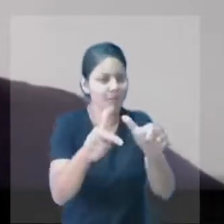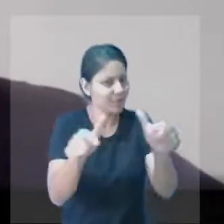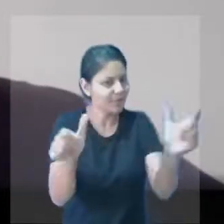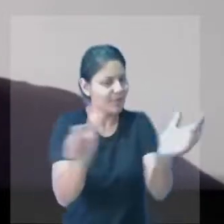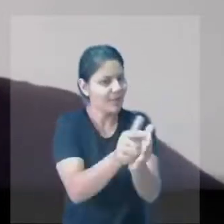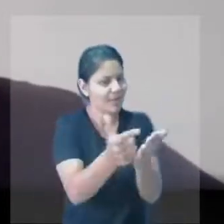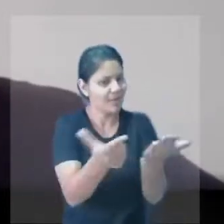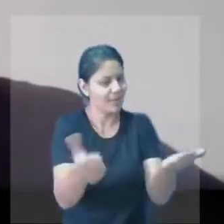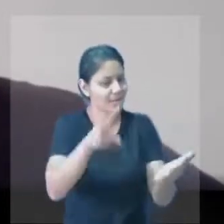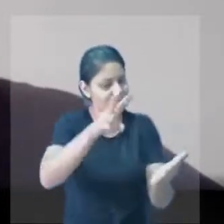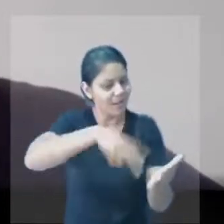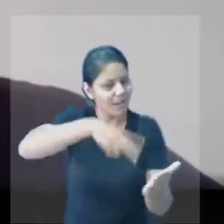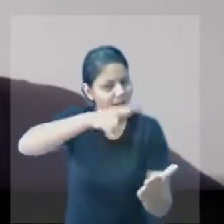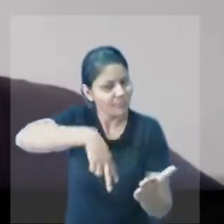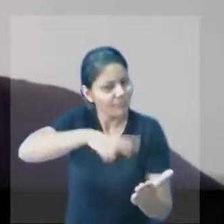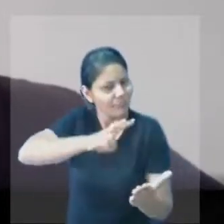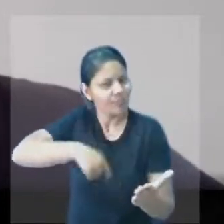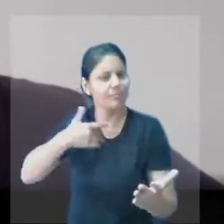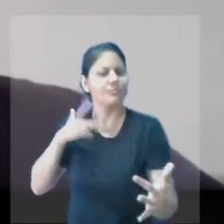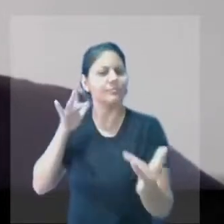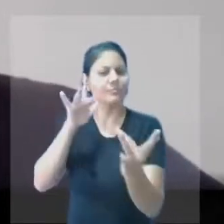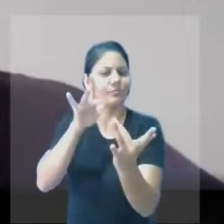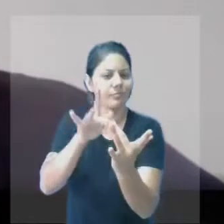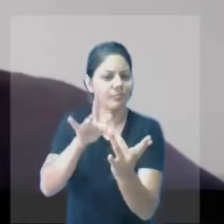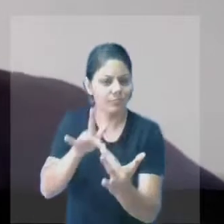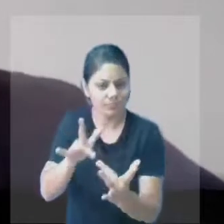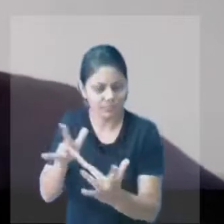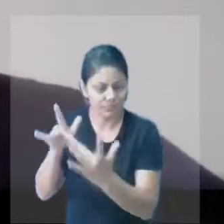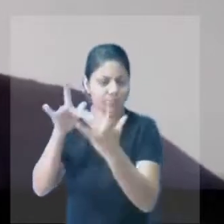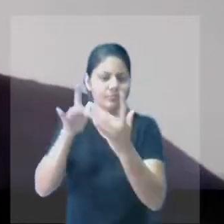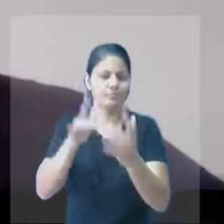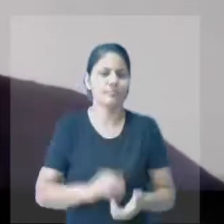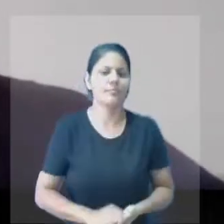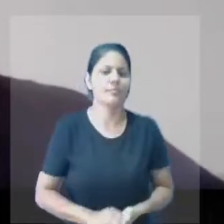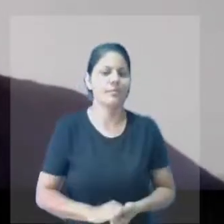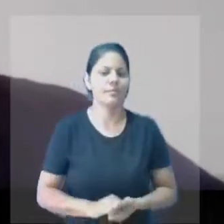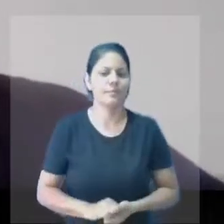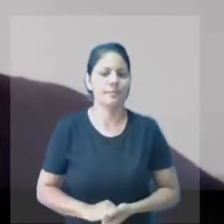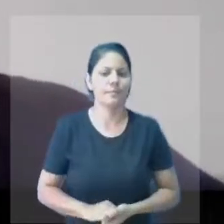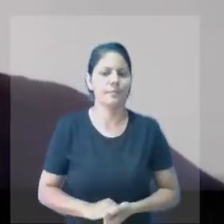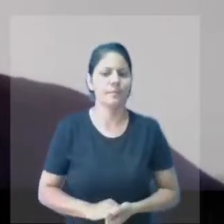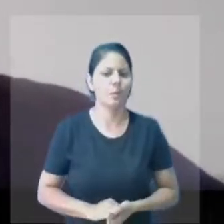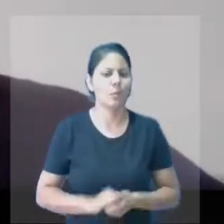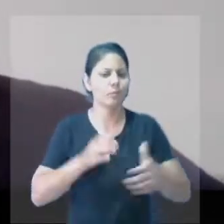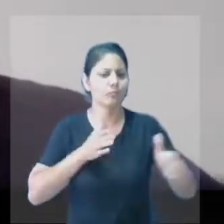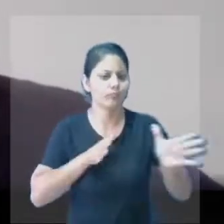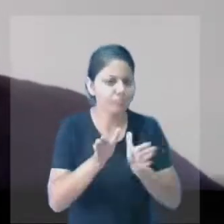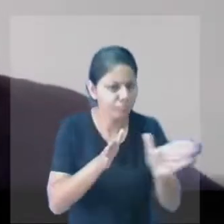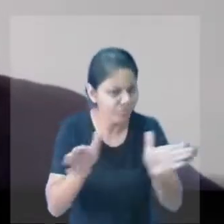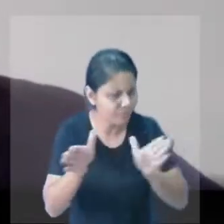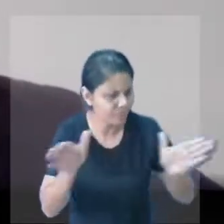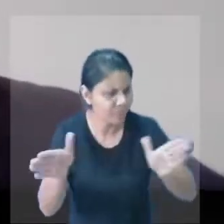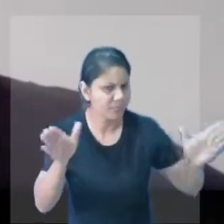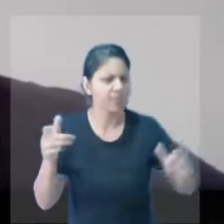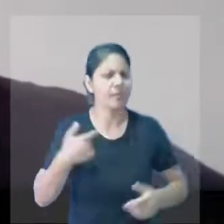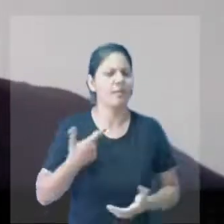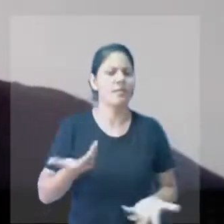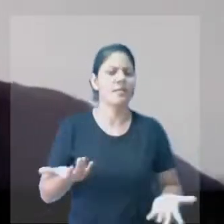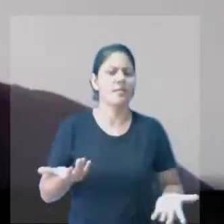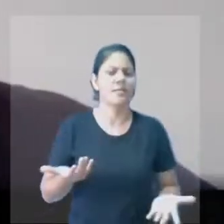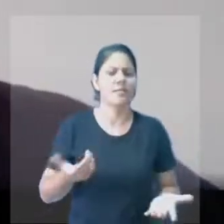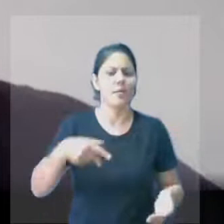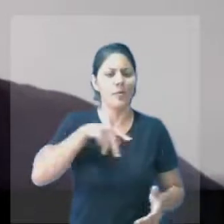leitura, participei, tive a possibilidade de acompanhar grandes eventos, né, ao longo da minha carreira